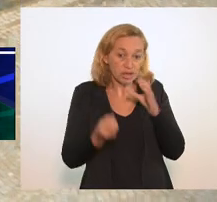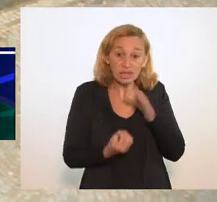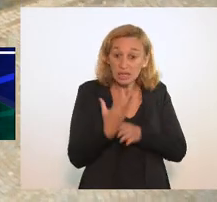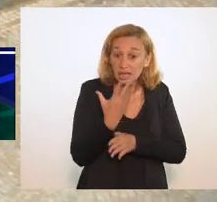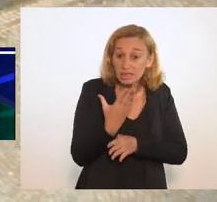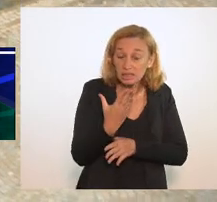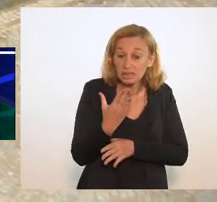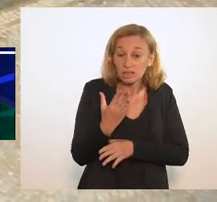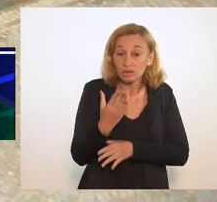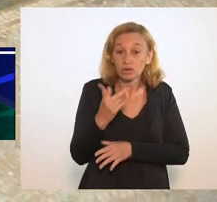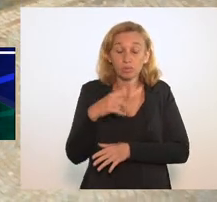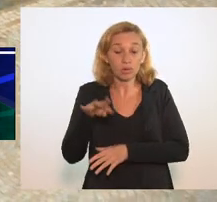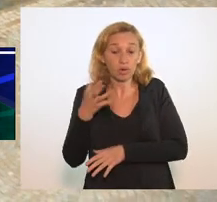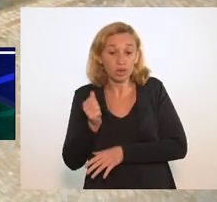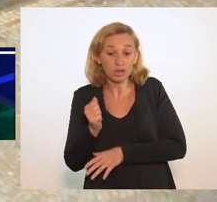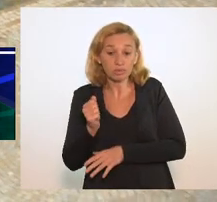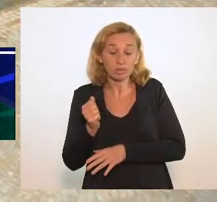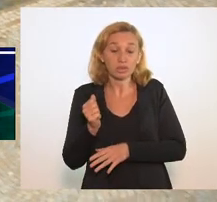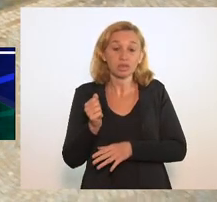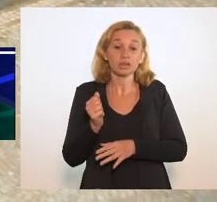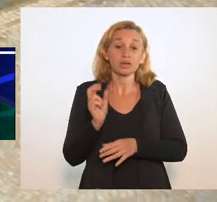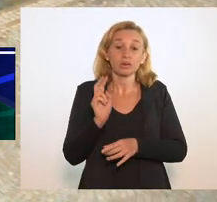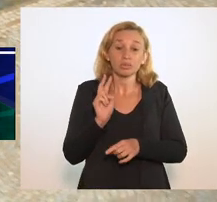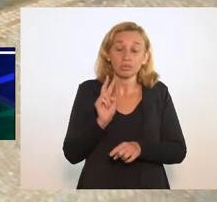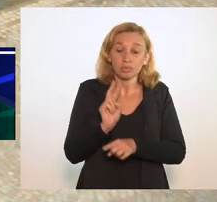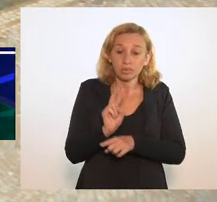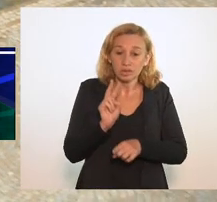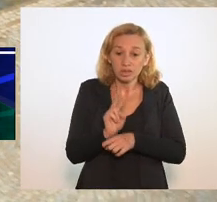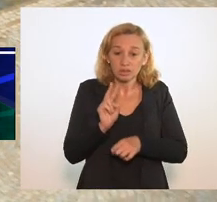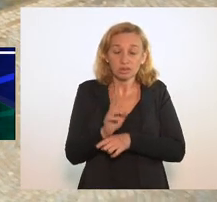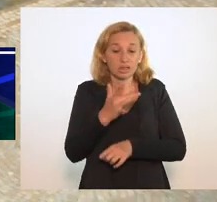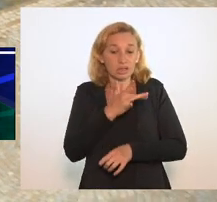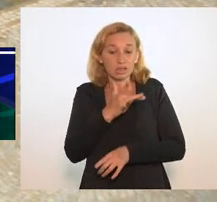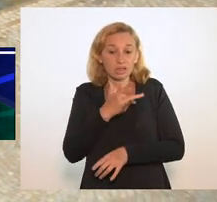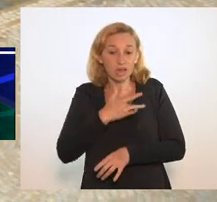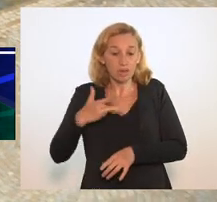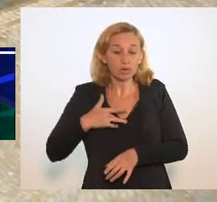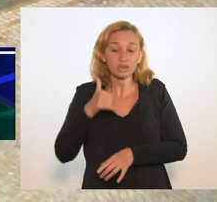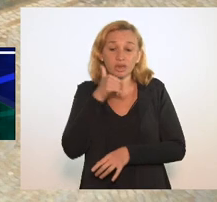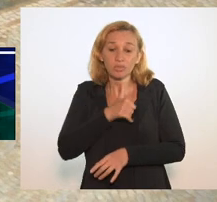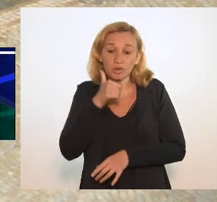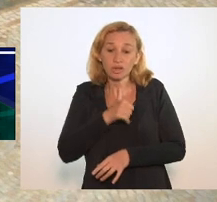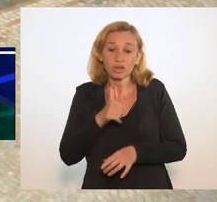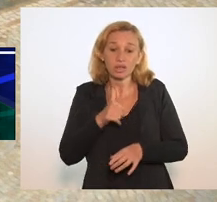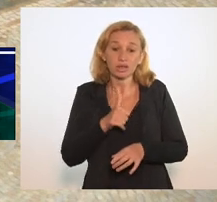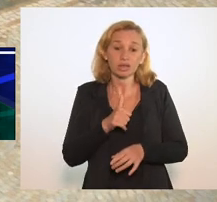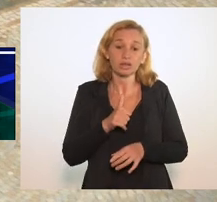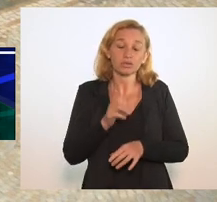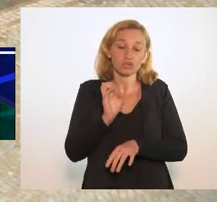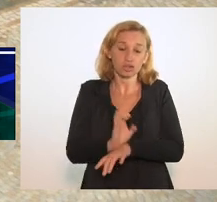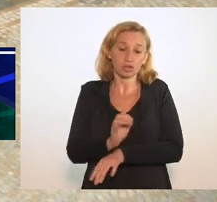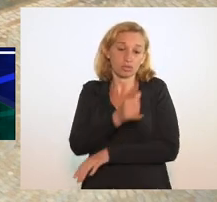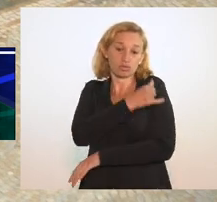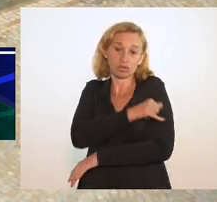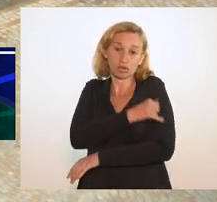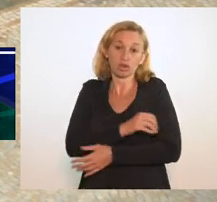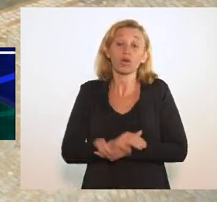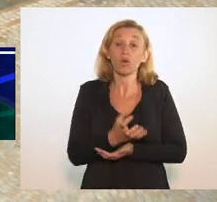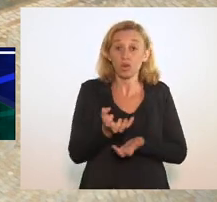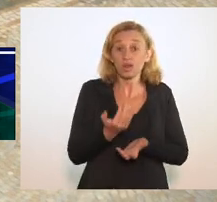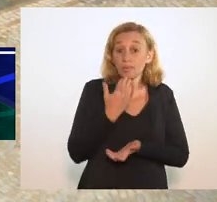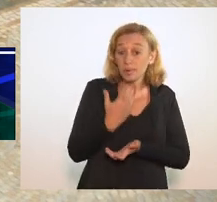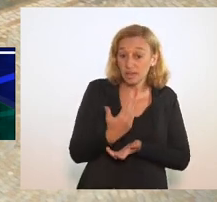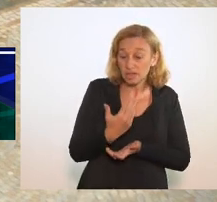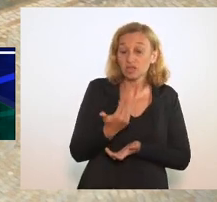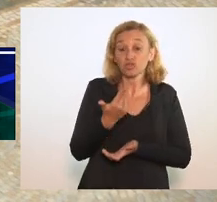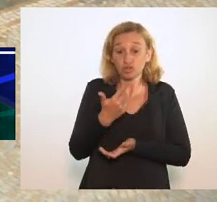do Programa de Prevenção da Saúde Cardiovascular da Mulher e do Homem no âmbito do Estado do Rio de Janeiro. Então, eu queria pedir a Vossa Excelência